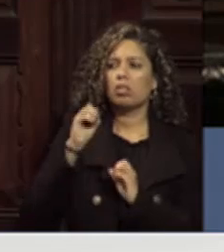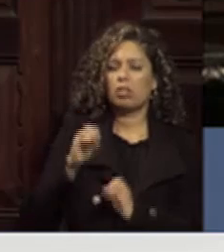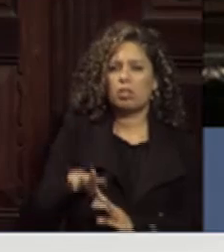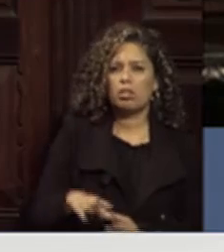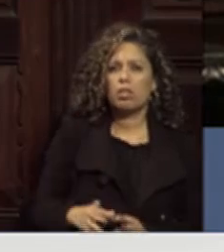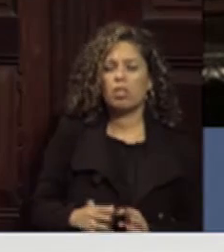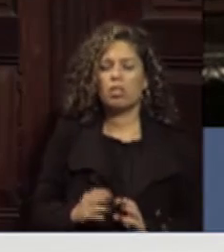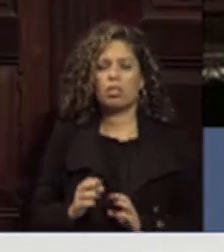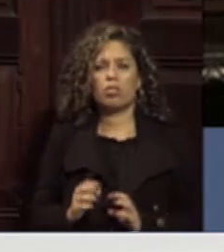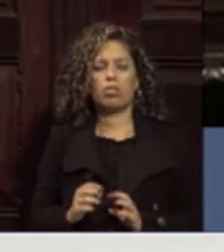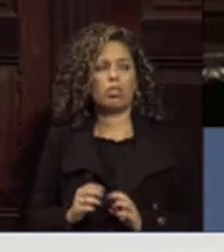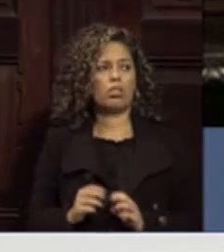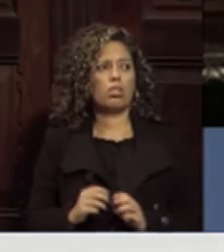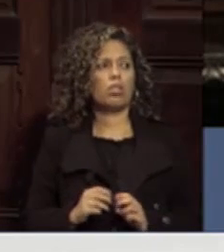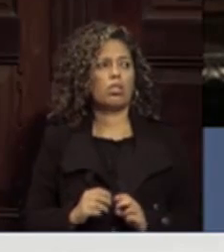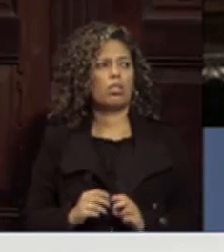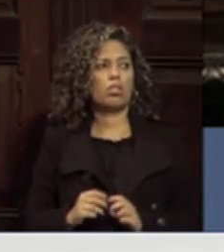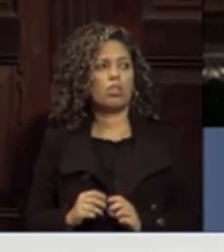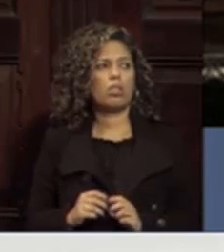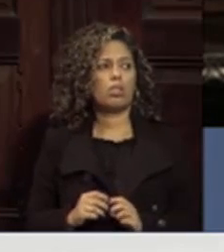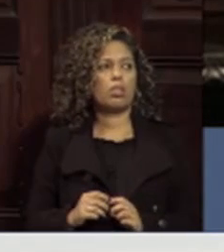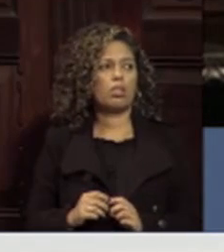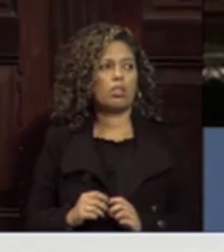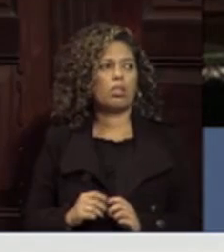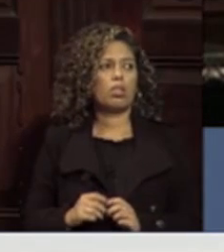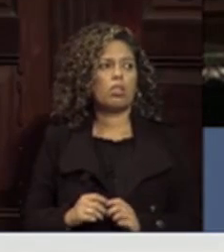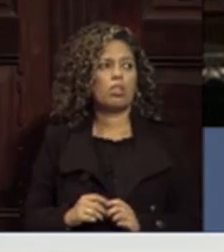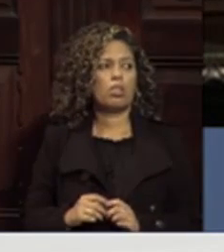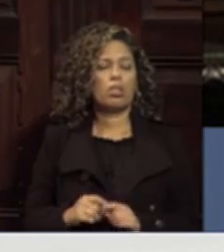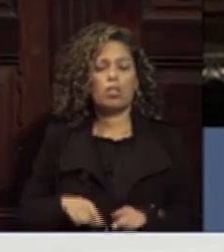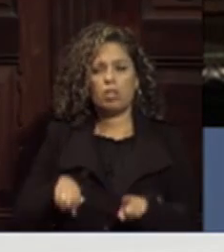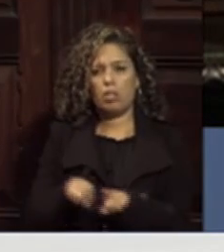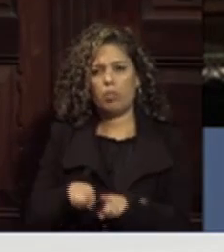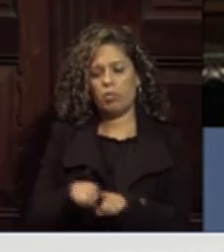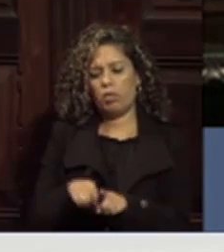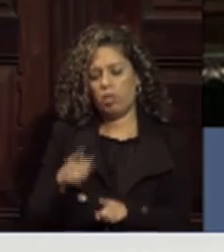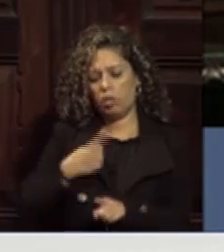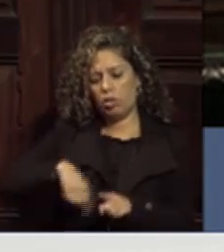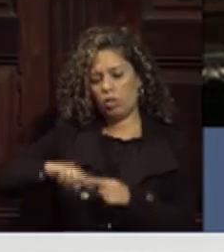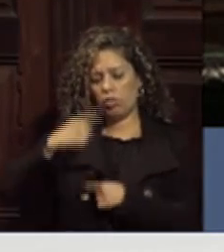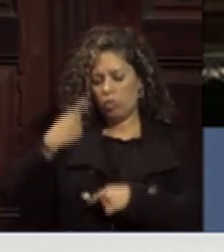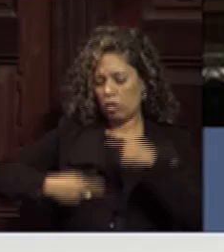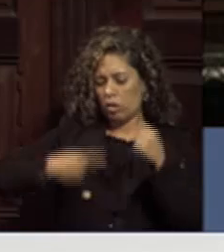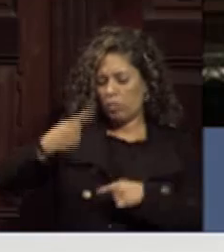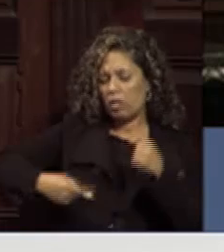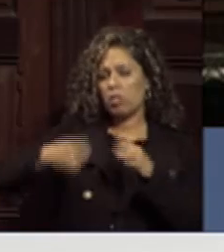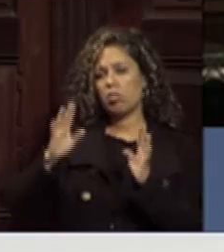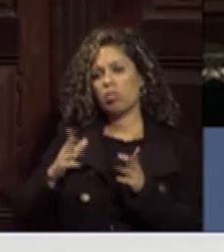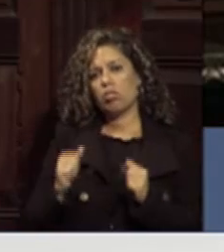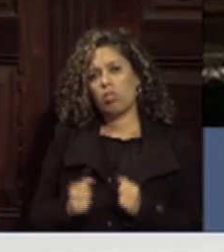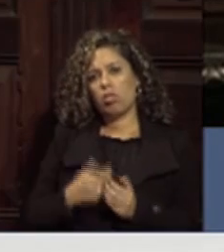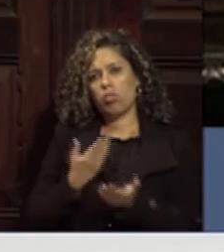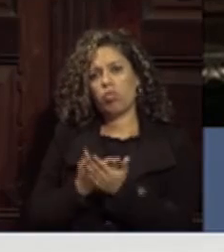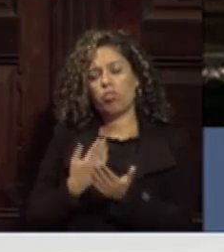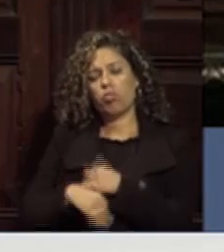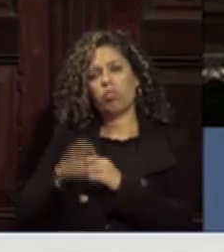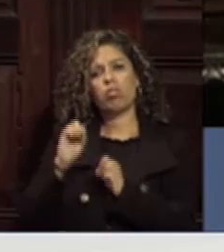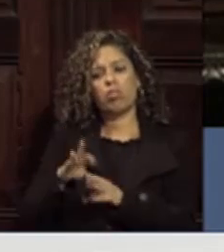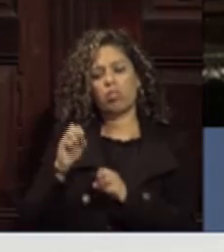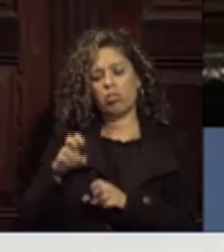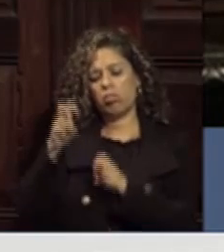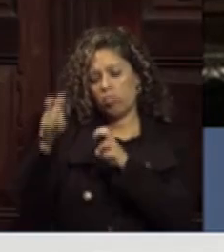arranjos produtivos locais. E aí entra o nosso debate de ontem, as escolas agrícolas. O